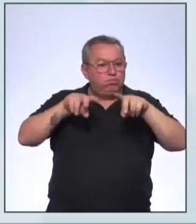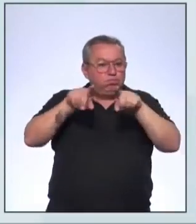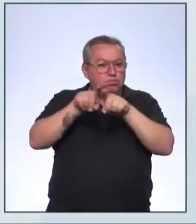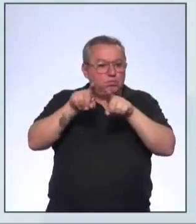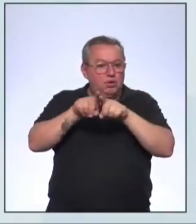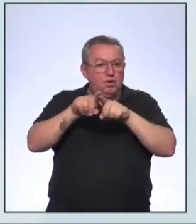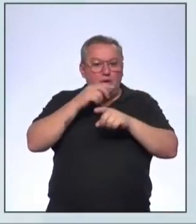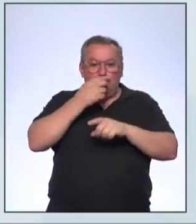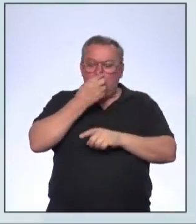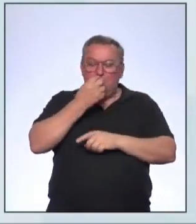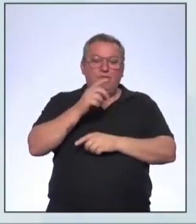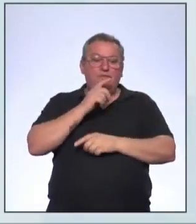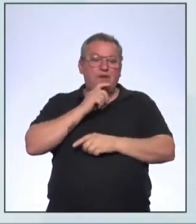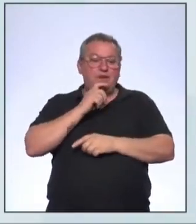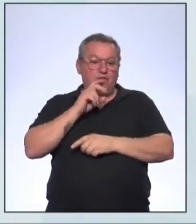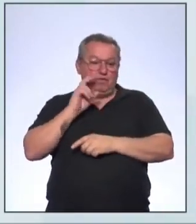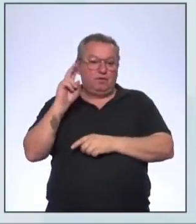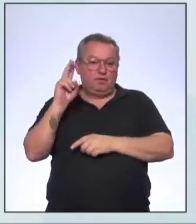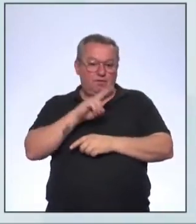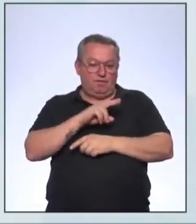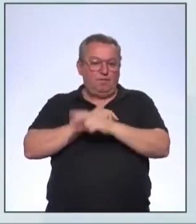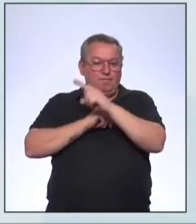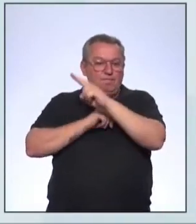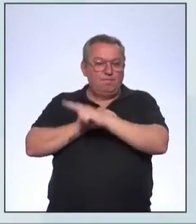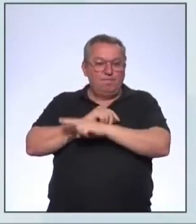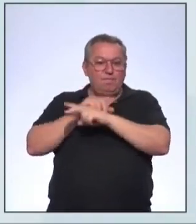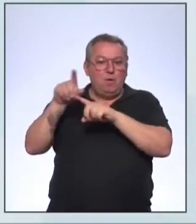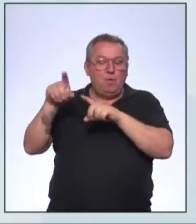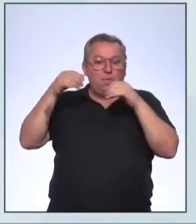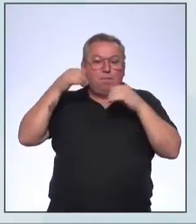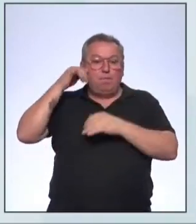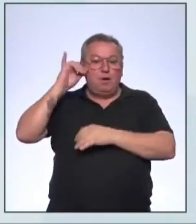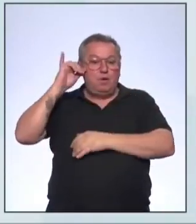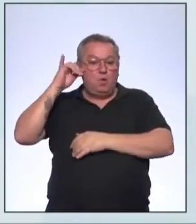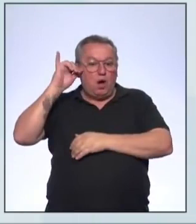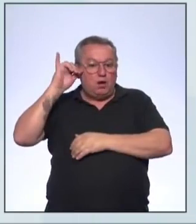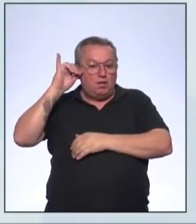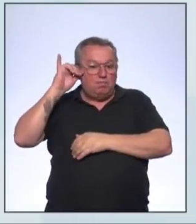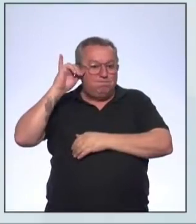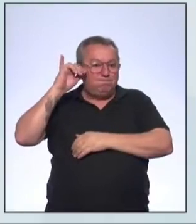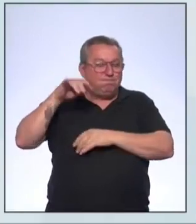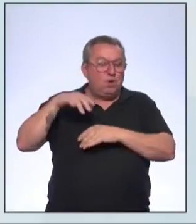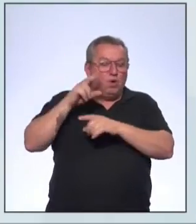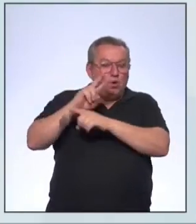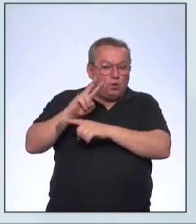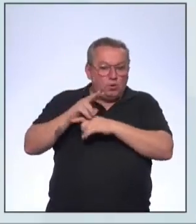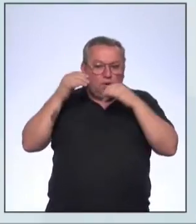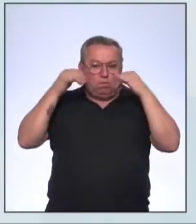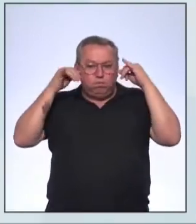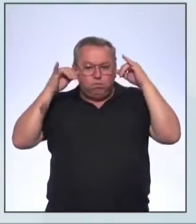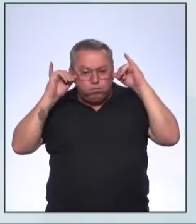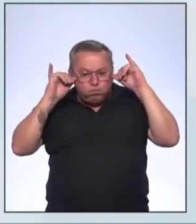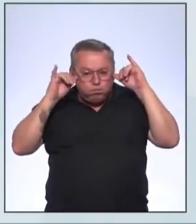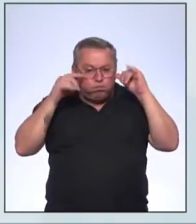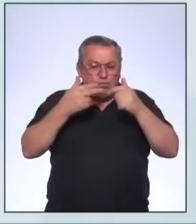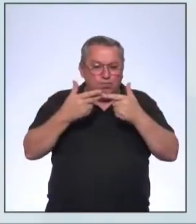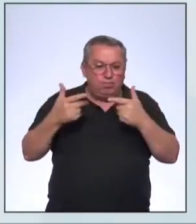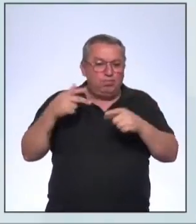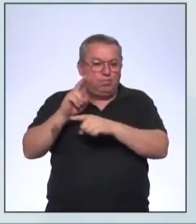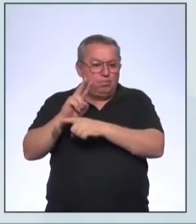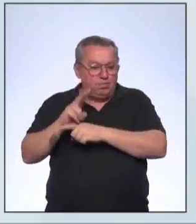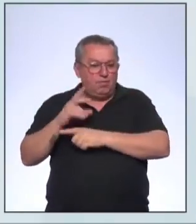A parte verde que vocês têm aí é a pecuária, né, principalmente a pecuária extensiva, né. Lembra que a pecuária foi